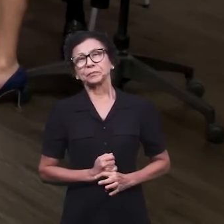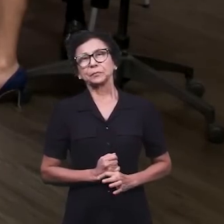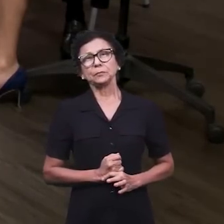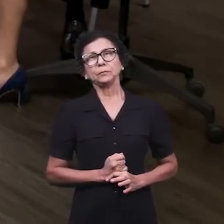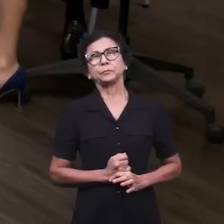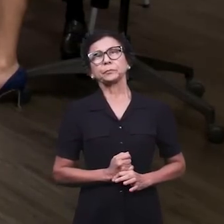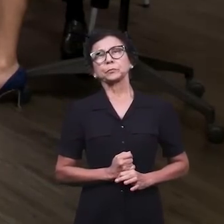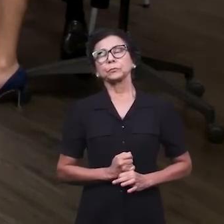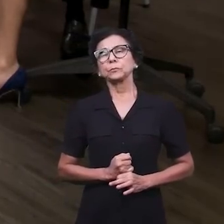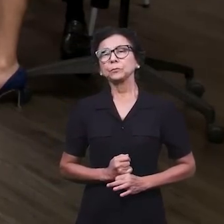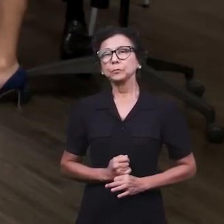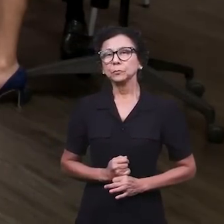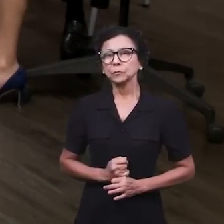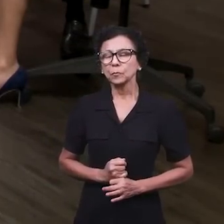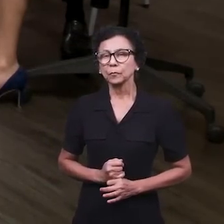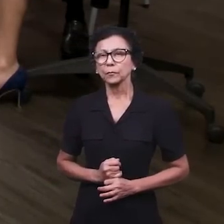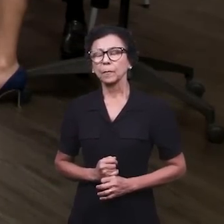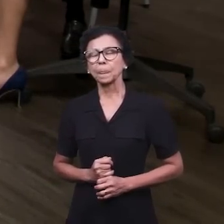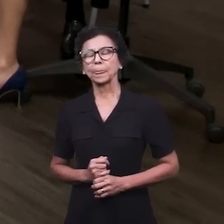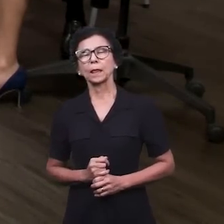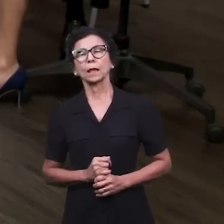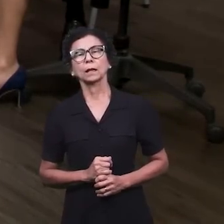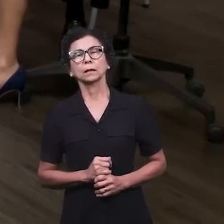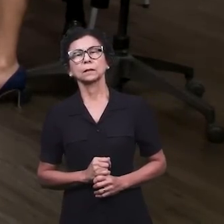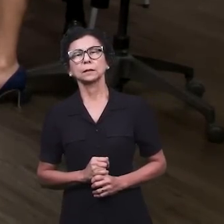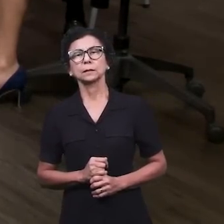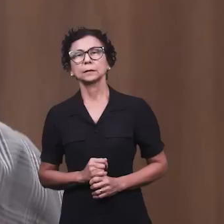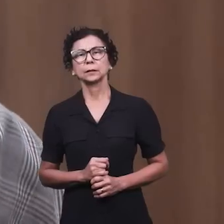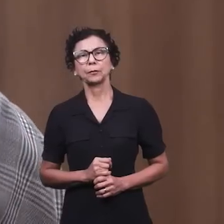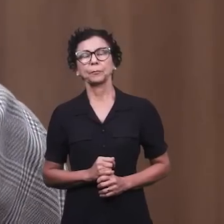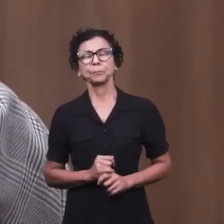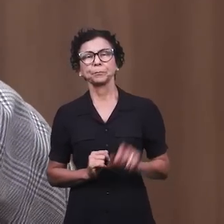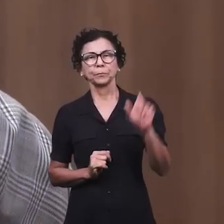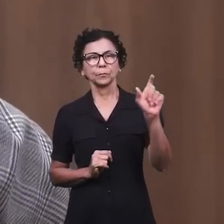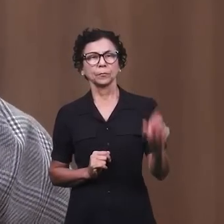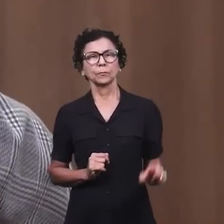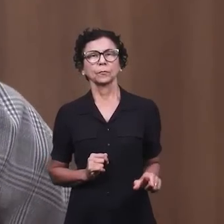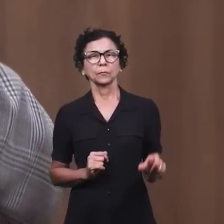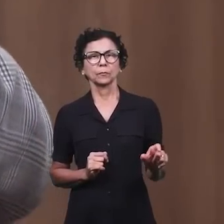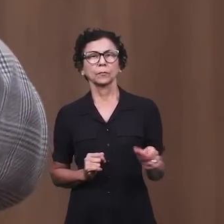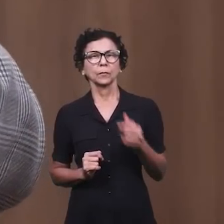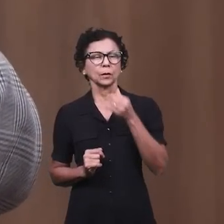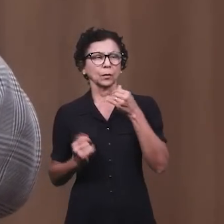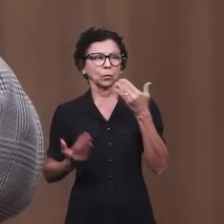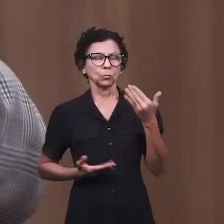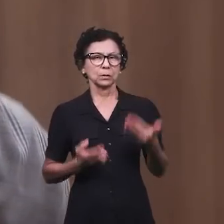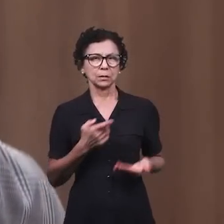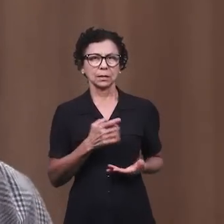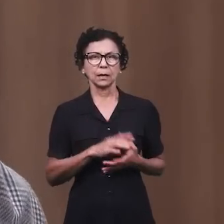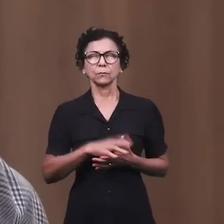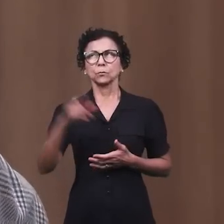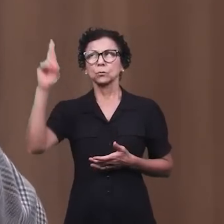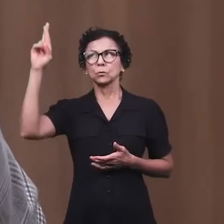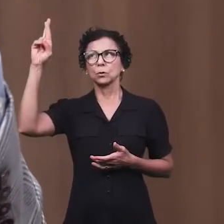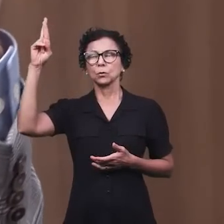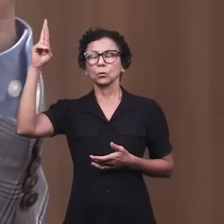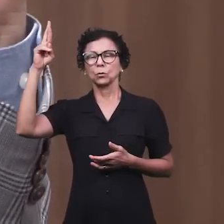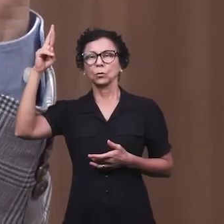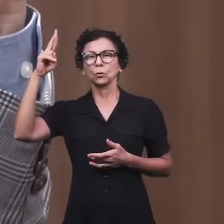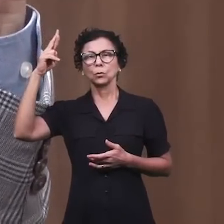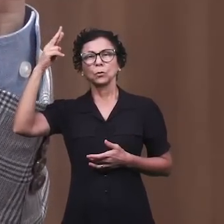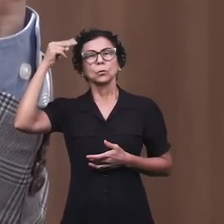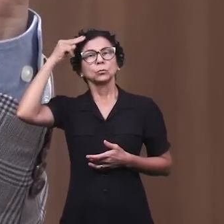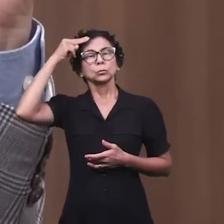Então o senhor deu um sonho a um servo, mostrando que nós estávamos numa caminhada e